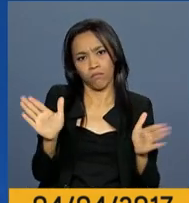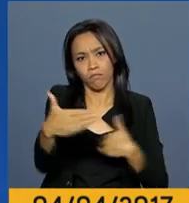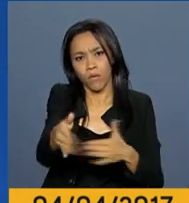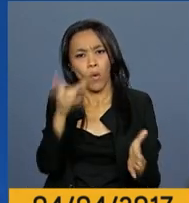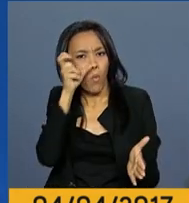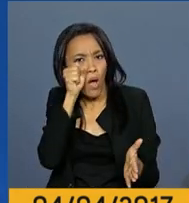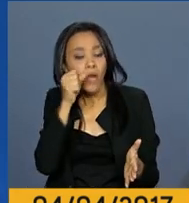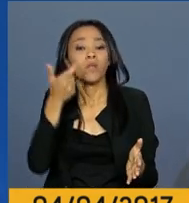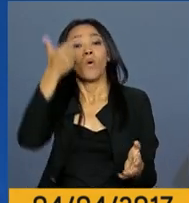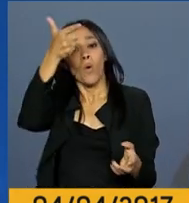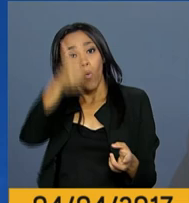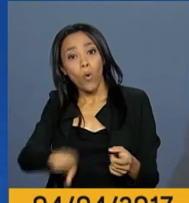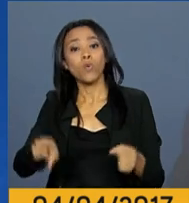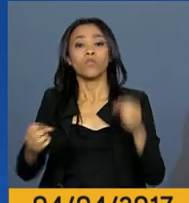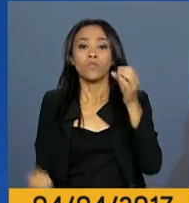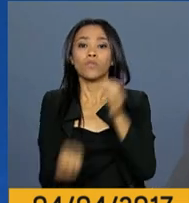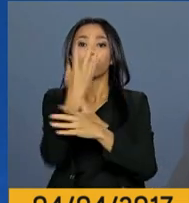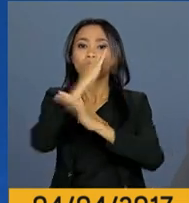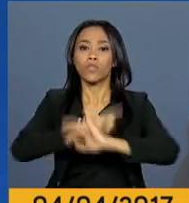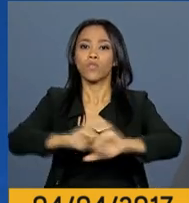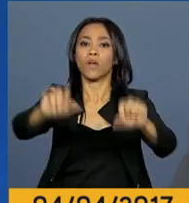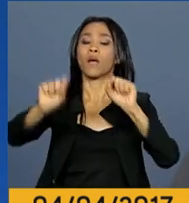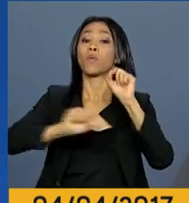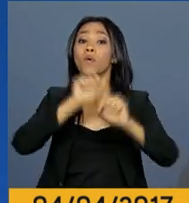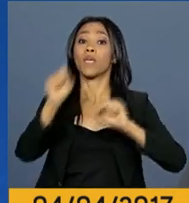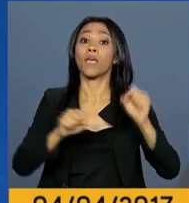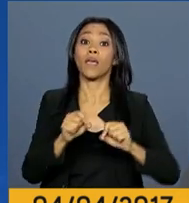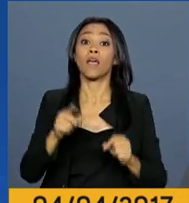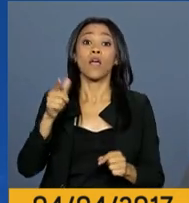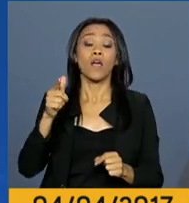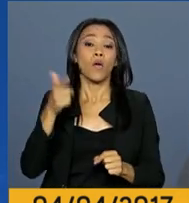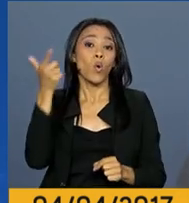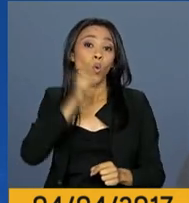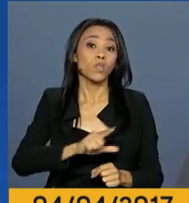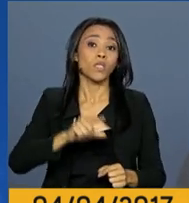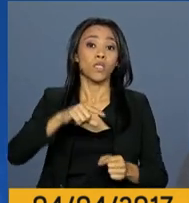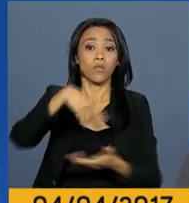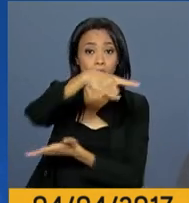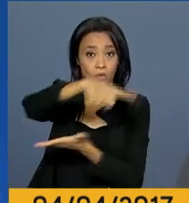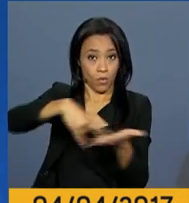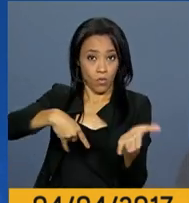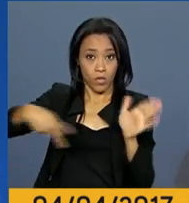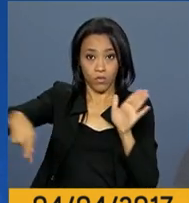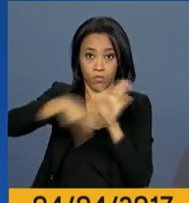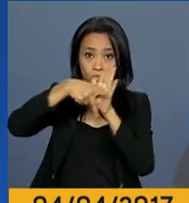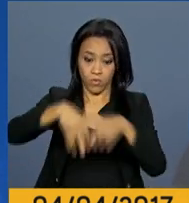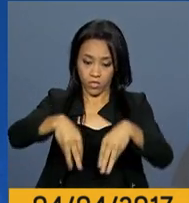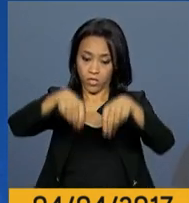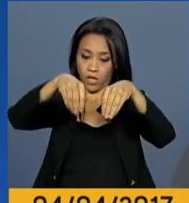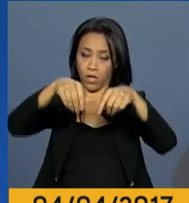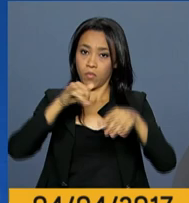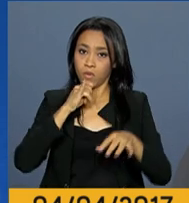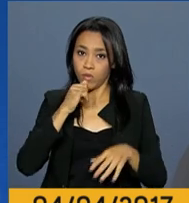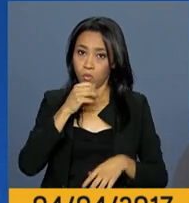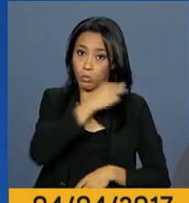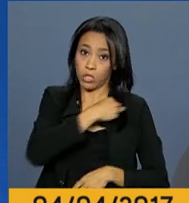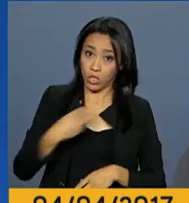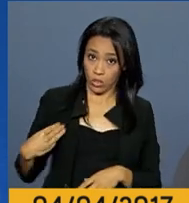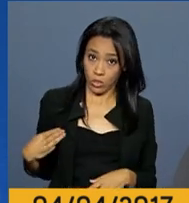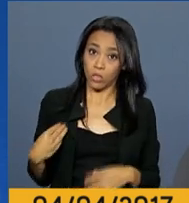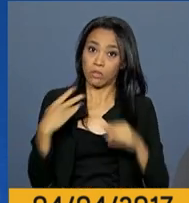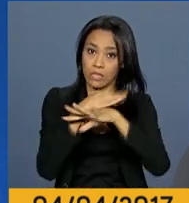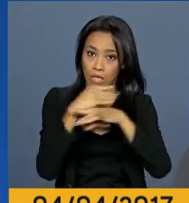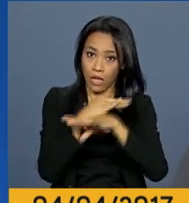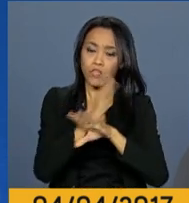estamos lançando um plano de regularização fundiária nas cidades. O nosso ministro das Cidades, o Bruno Araújo, já